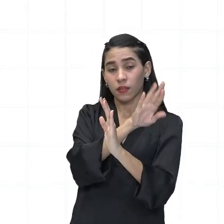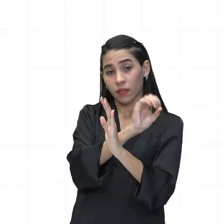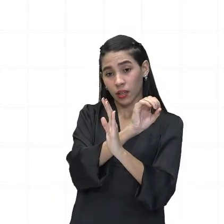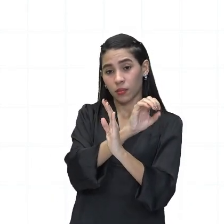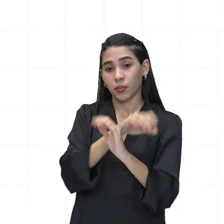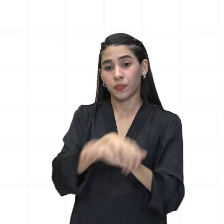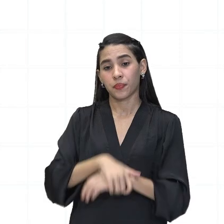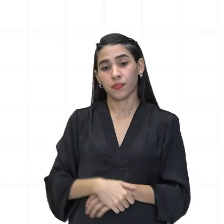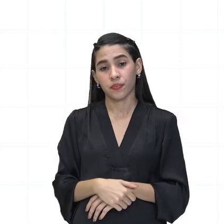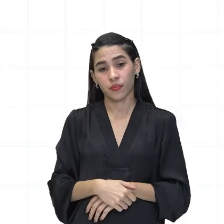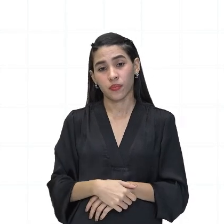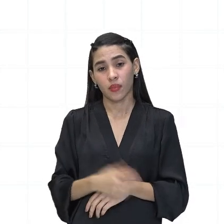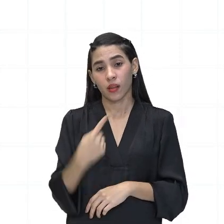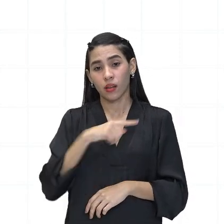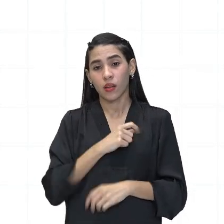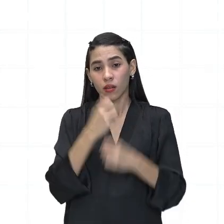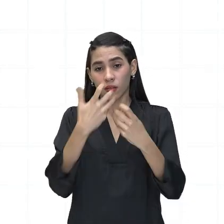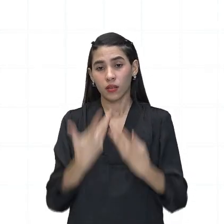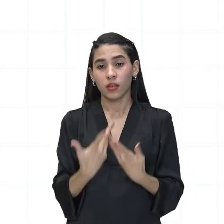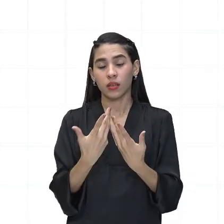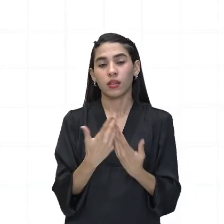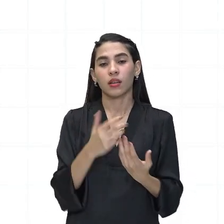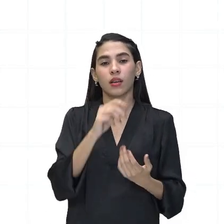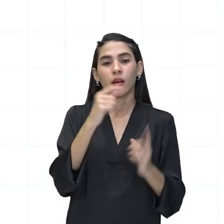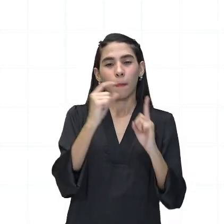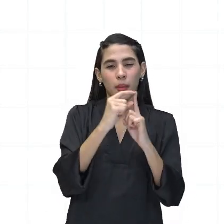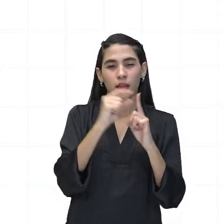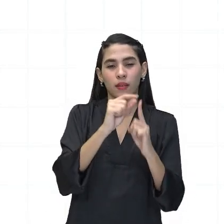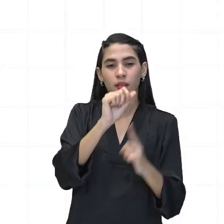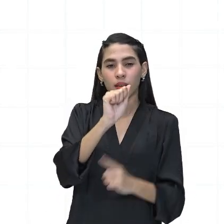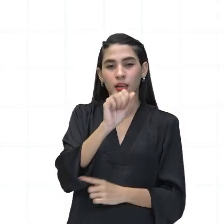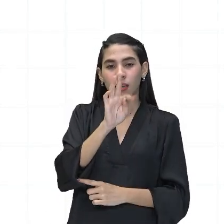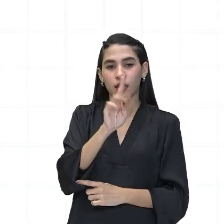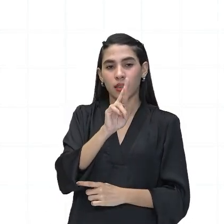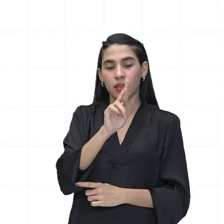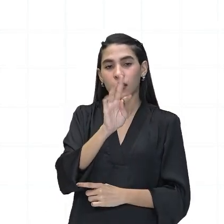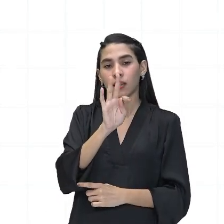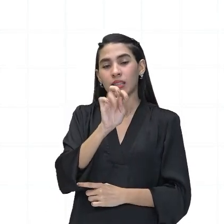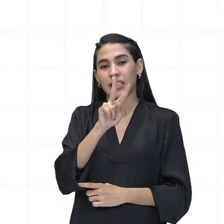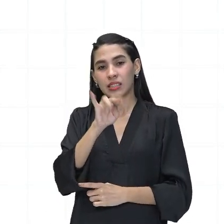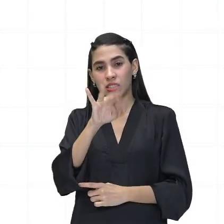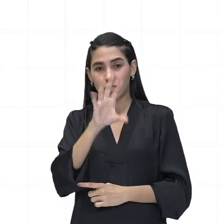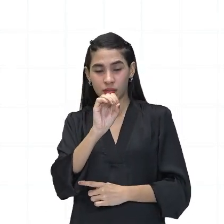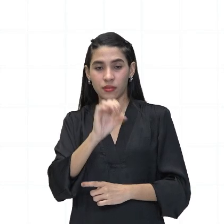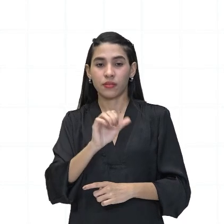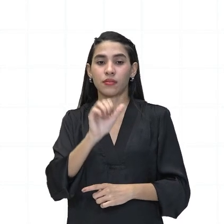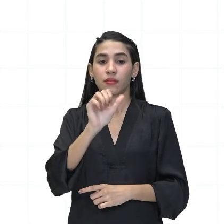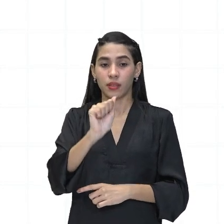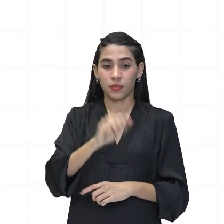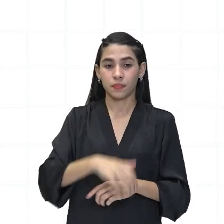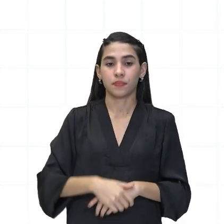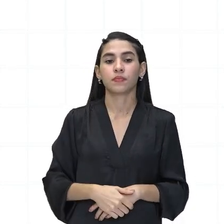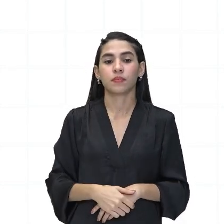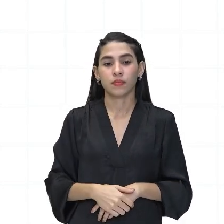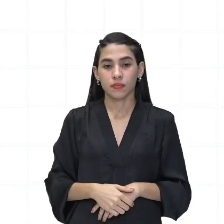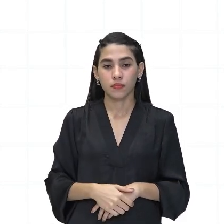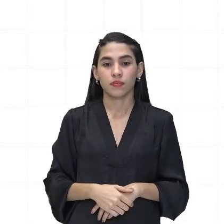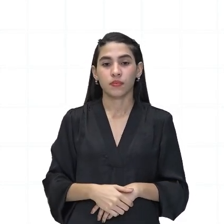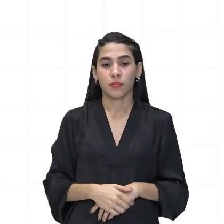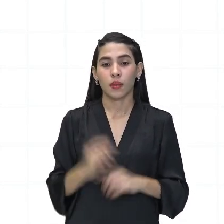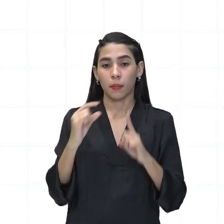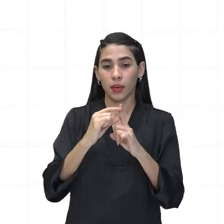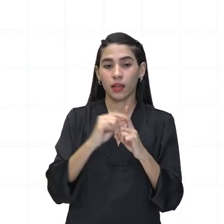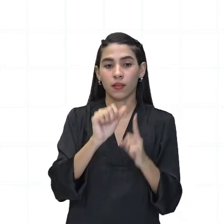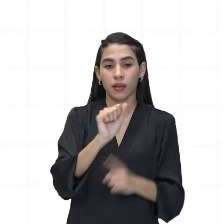verbo. E aí nós falamos do termo atrativo, né, que é a palavra que expressa uma negação. O termo atrativo, palavra